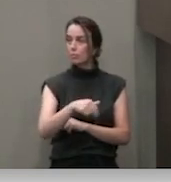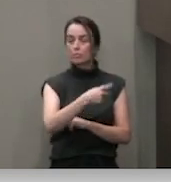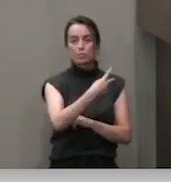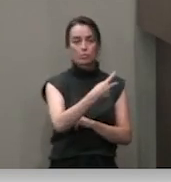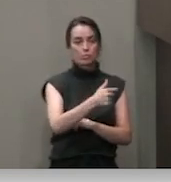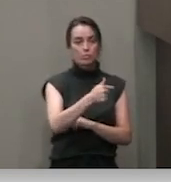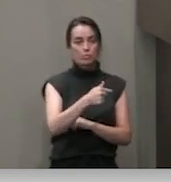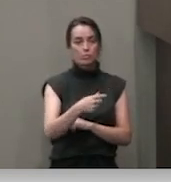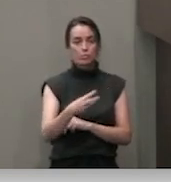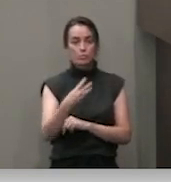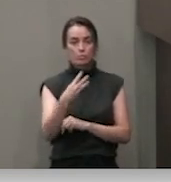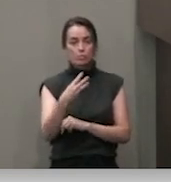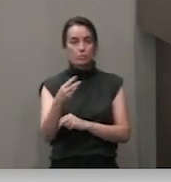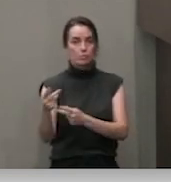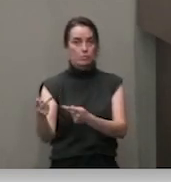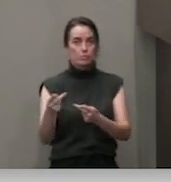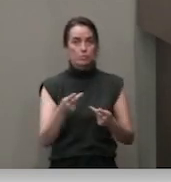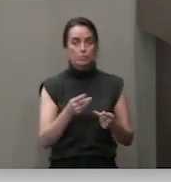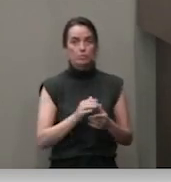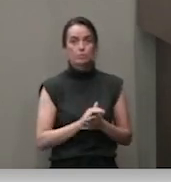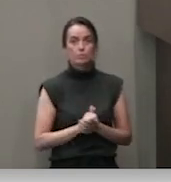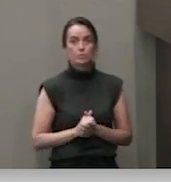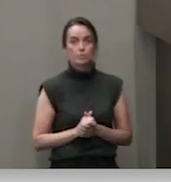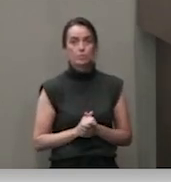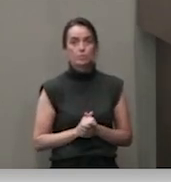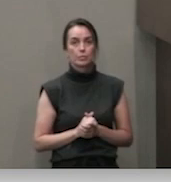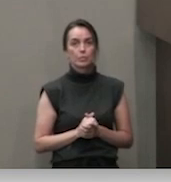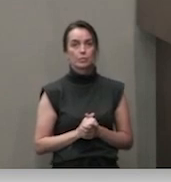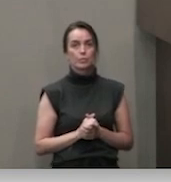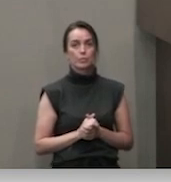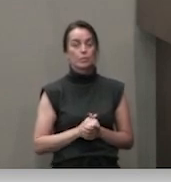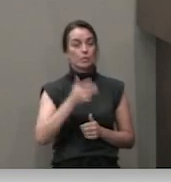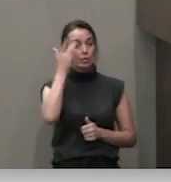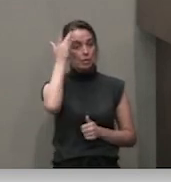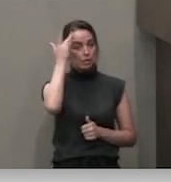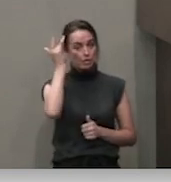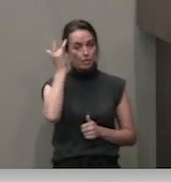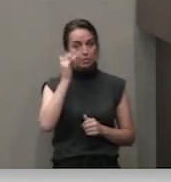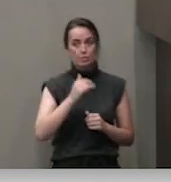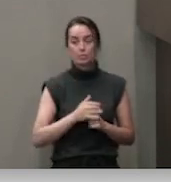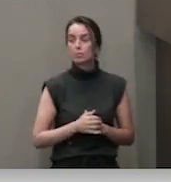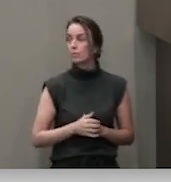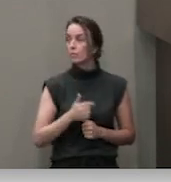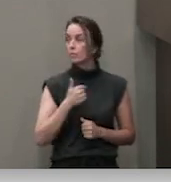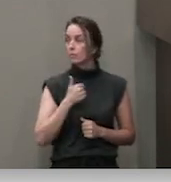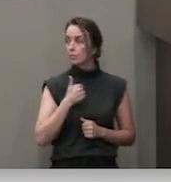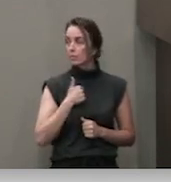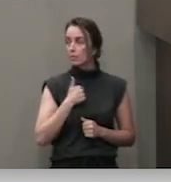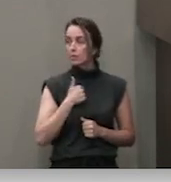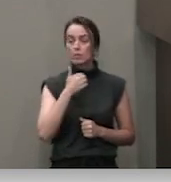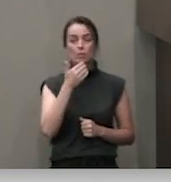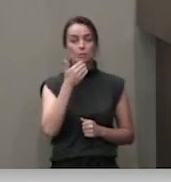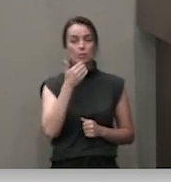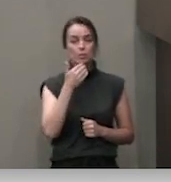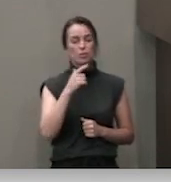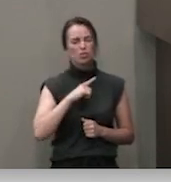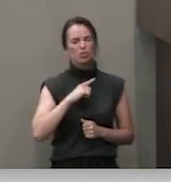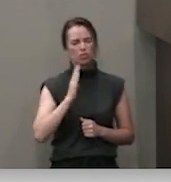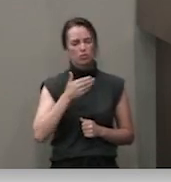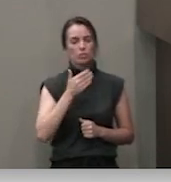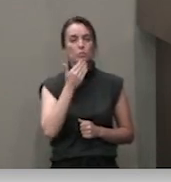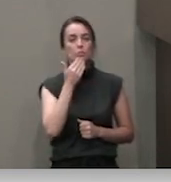273 visitas tá eh a manhã eu tinha solicitado ao Vereador Luizinho Vereador